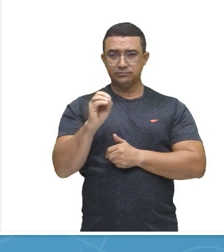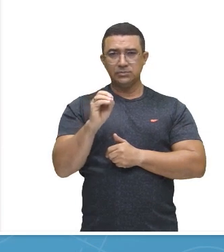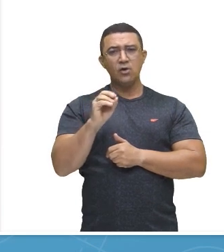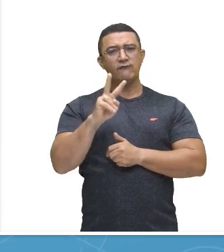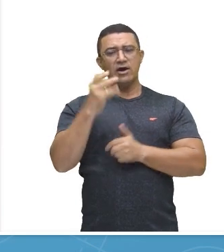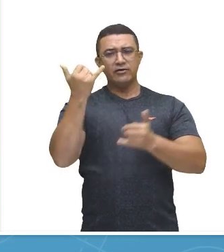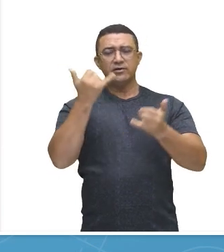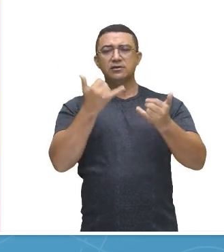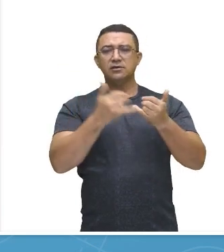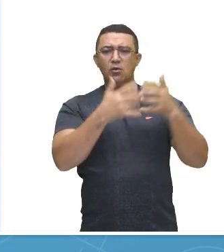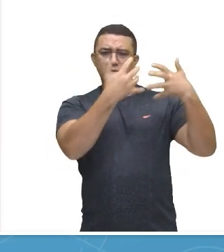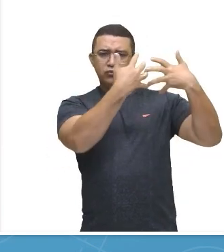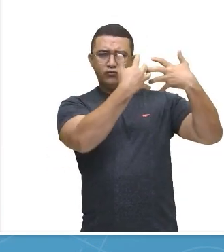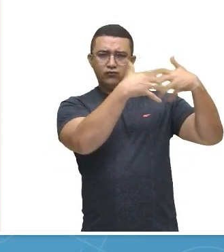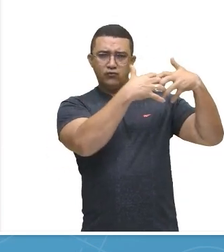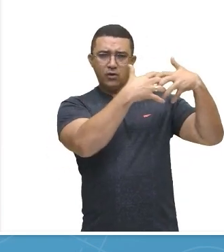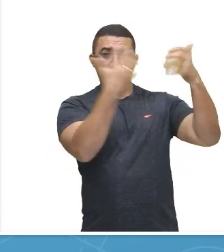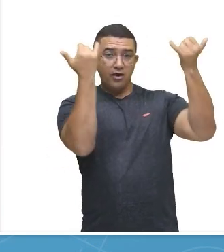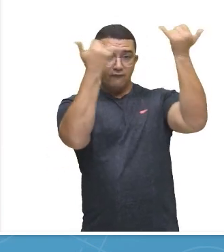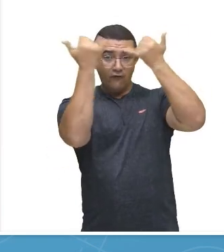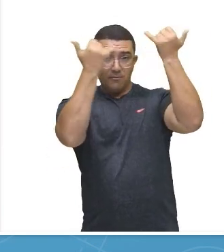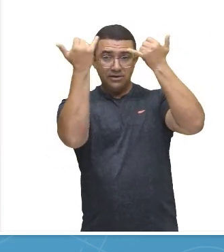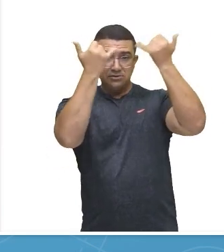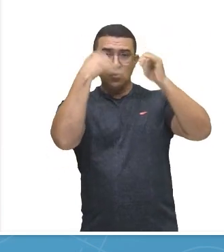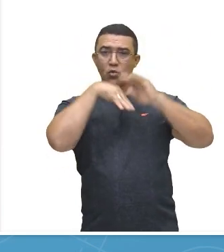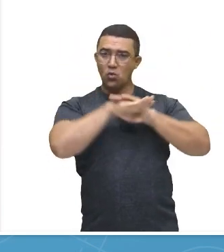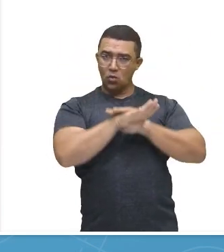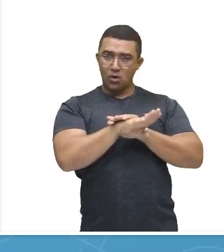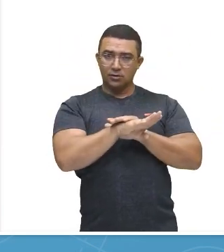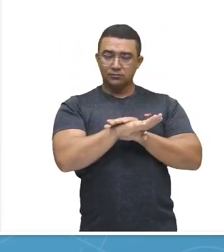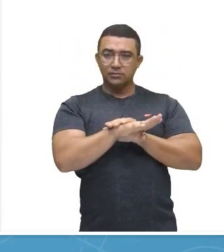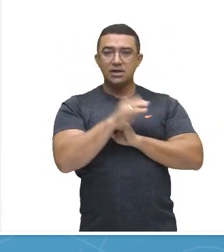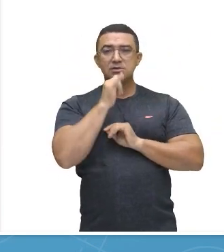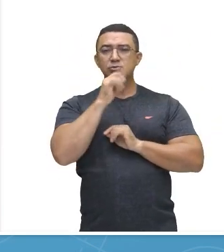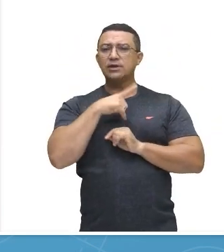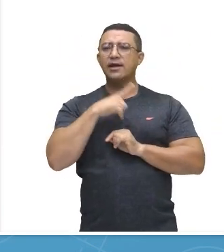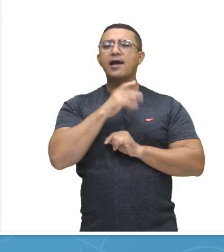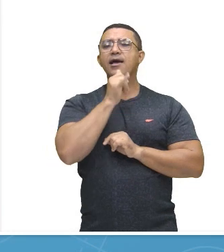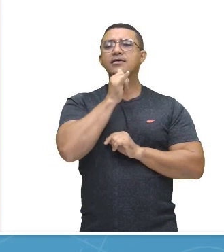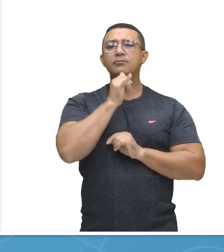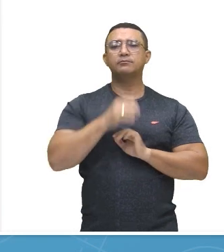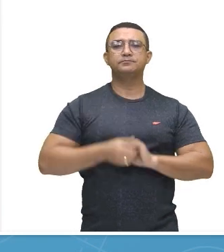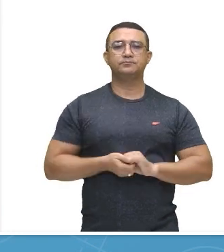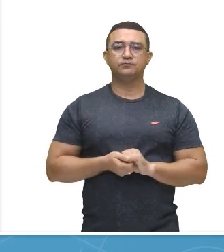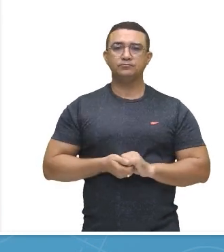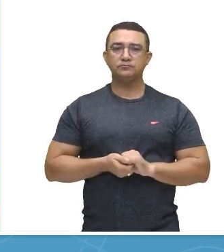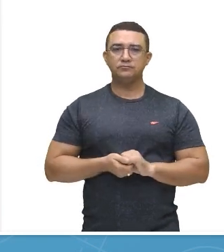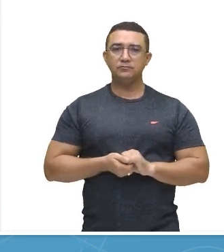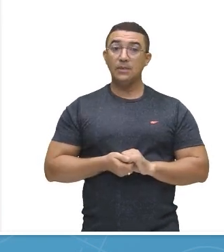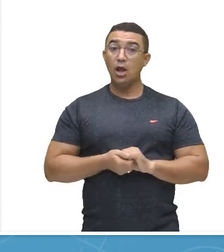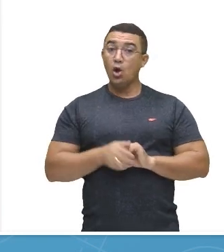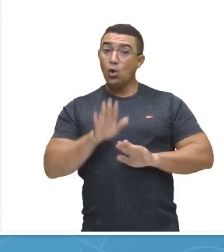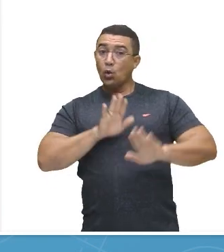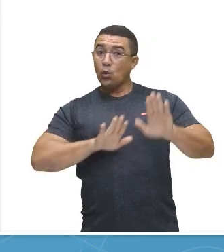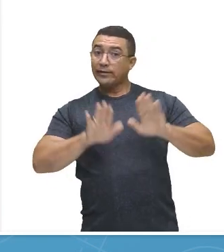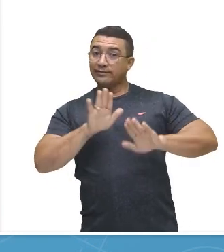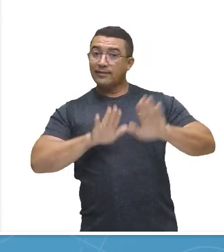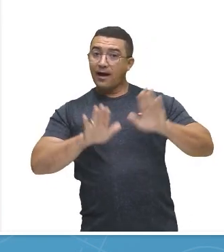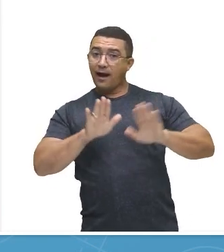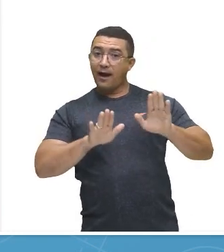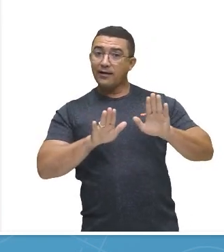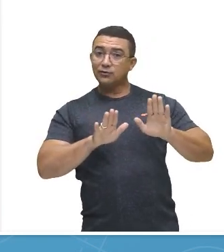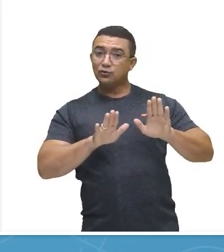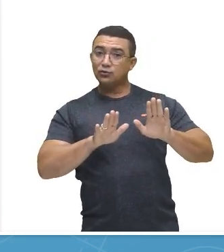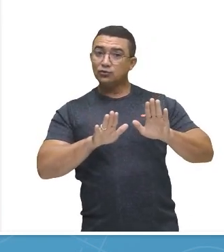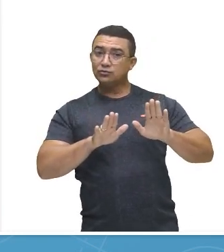informação. Avançando, claro, nós temos exemplos para você relembrar. Por exemplo, aí, olha, cuidado, tem um